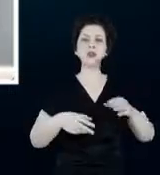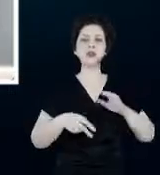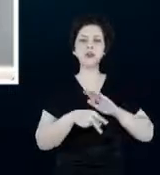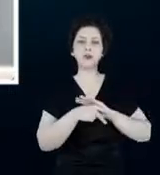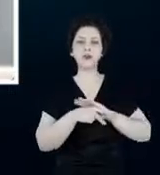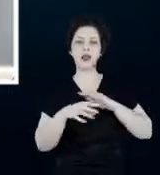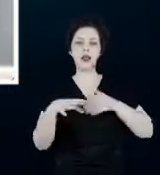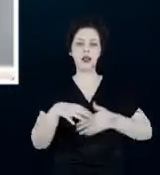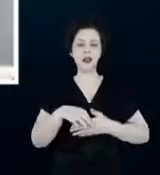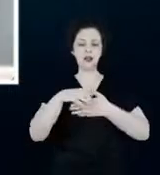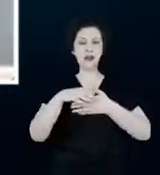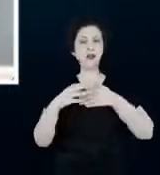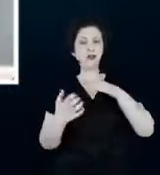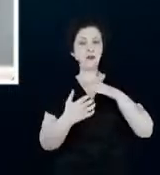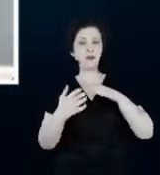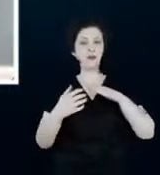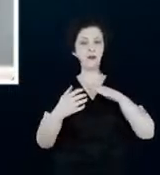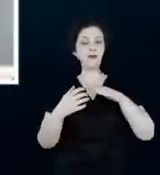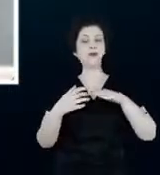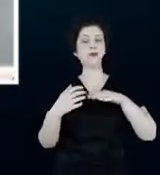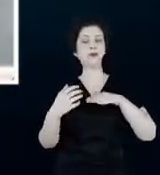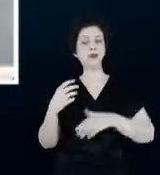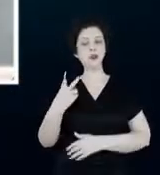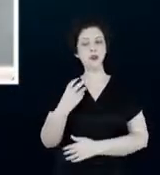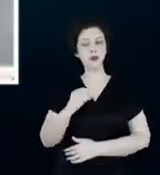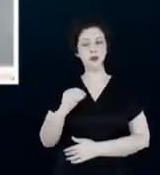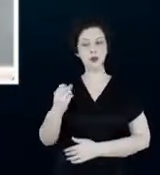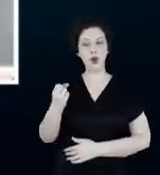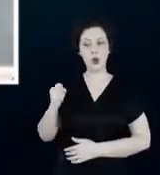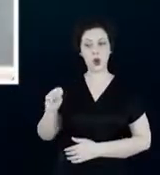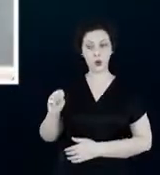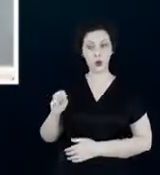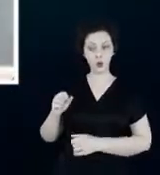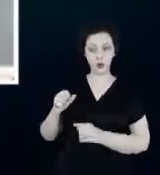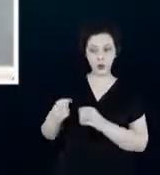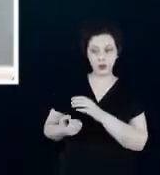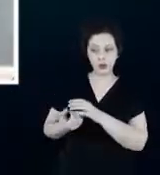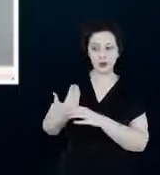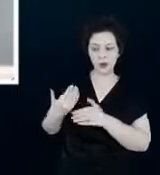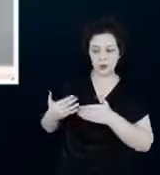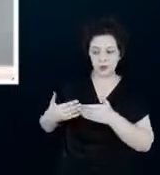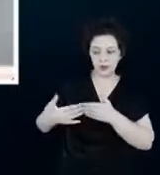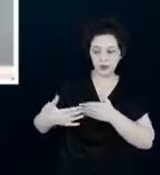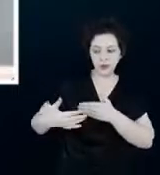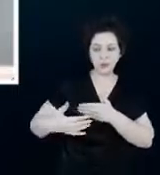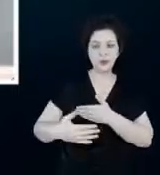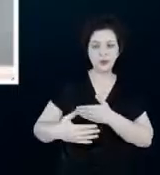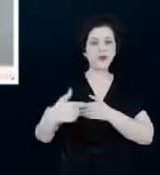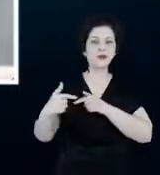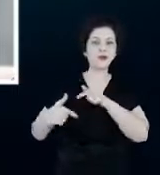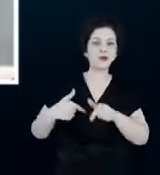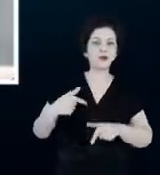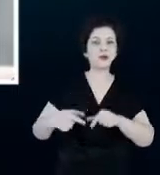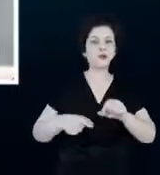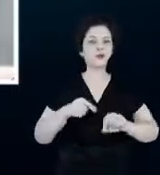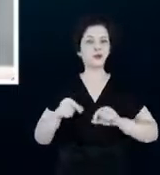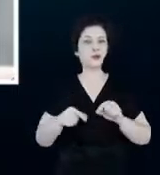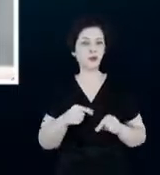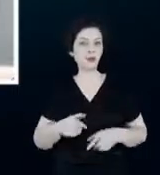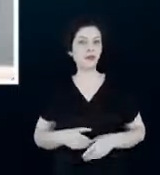empresariais criado lá em 2008 e que tem, ao longo desses anos, trabalhado pela